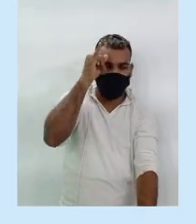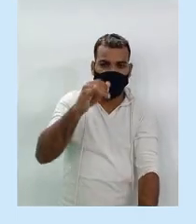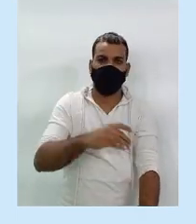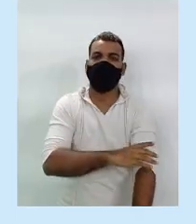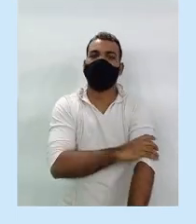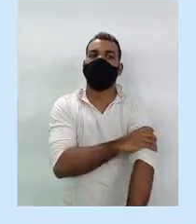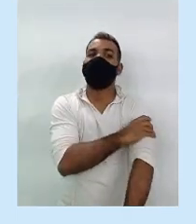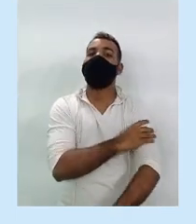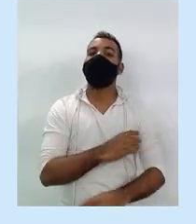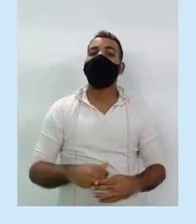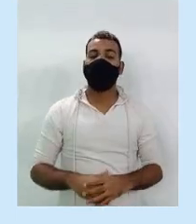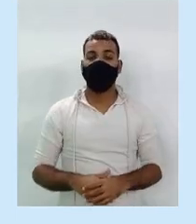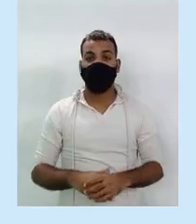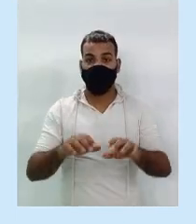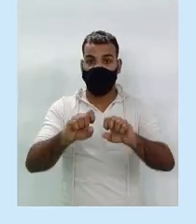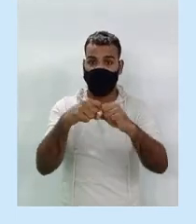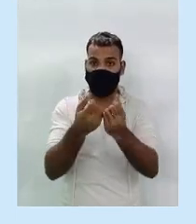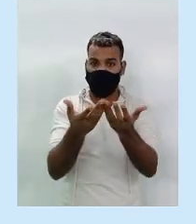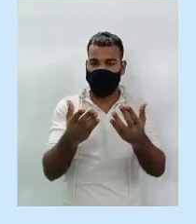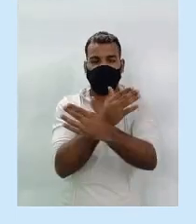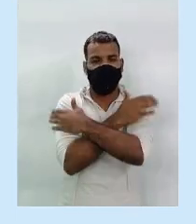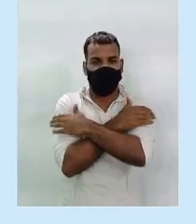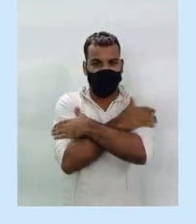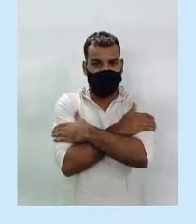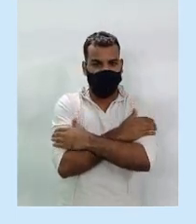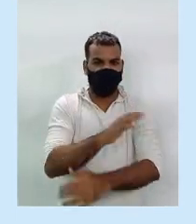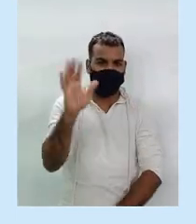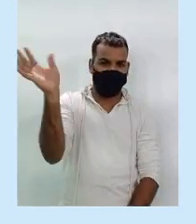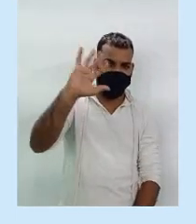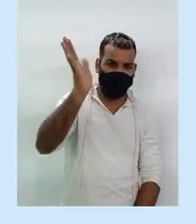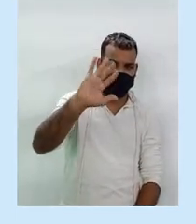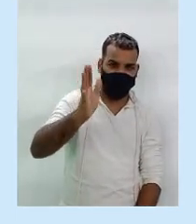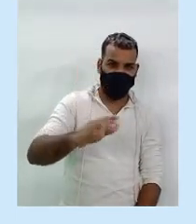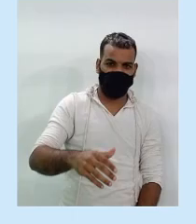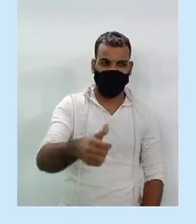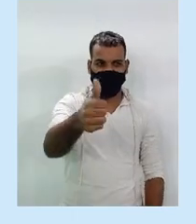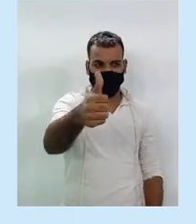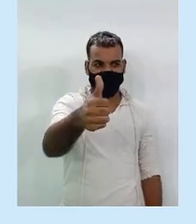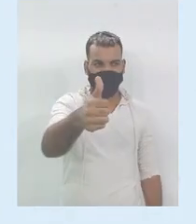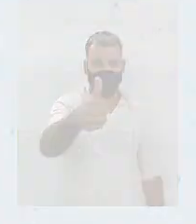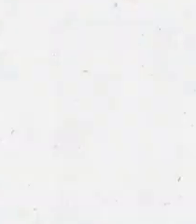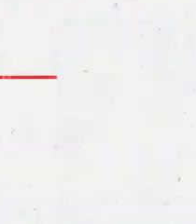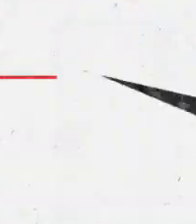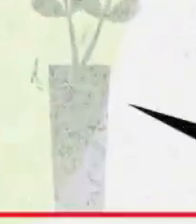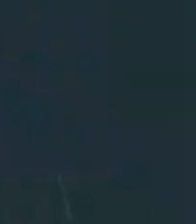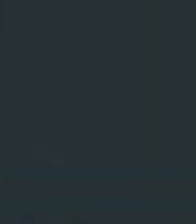autoral, impacto social. Um forte abraço, professor Robson Tavares.